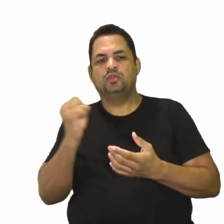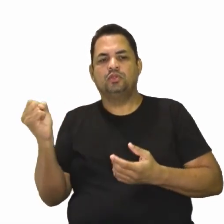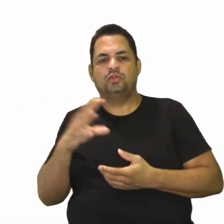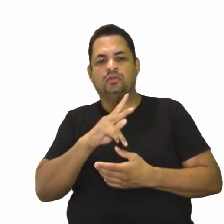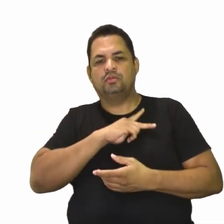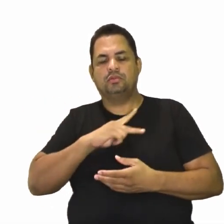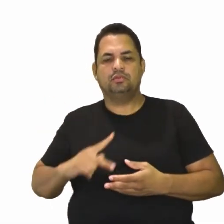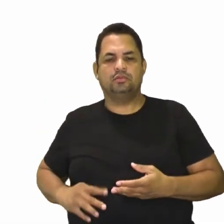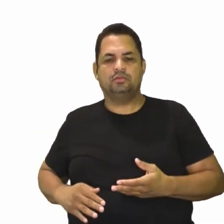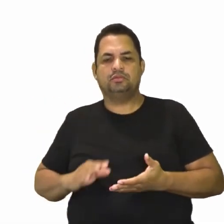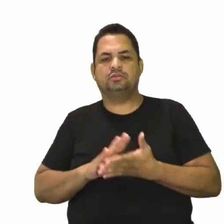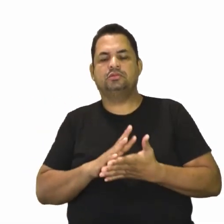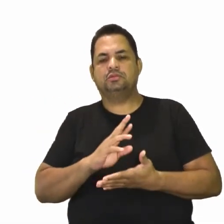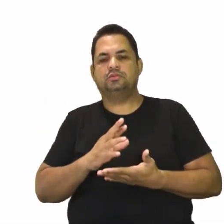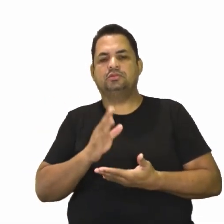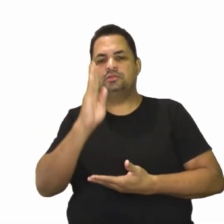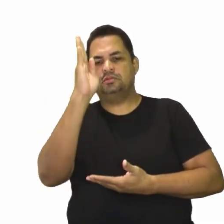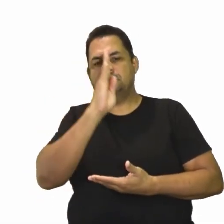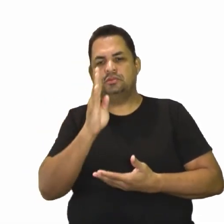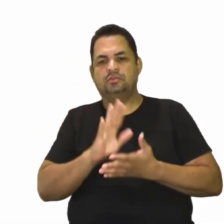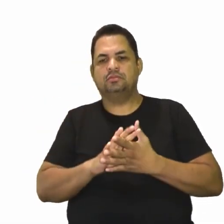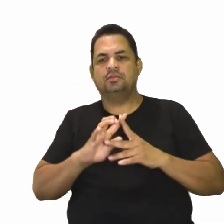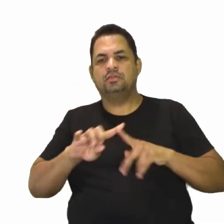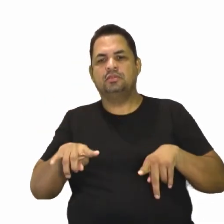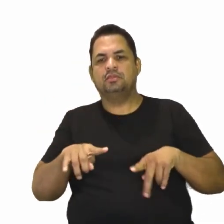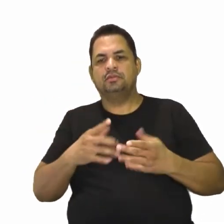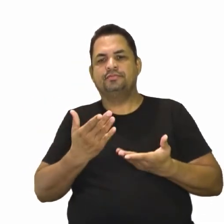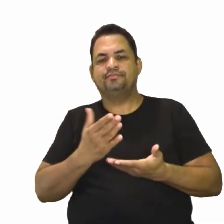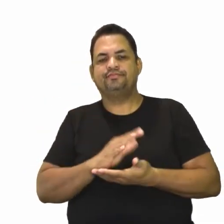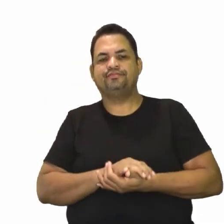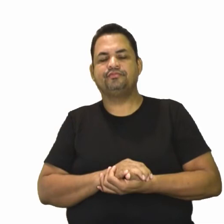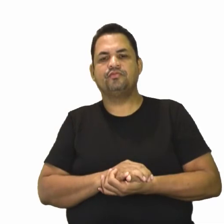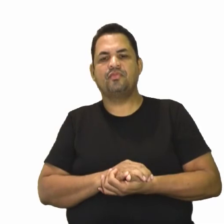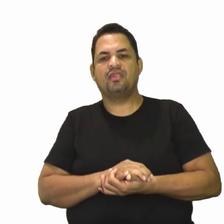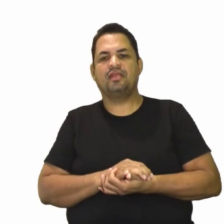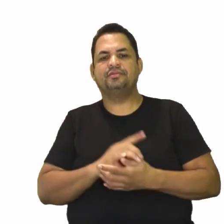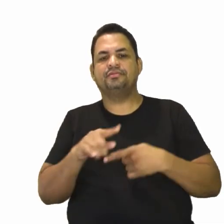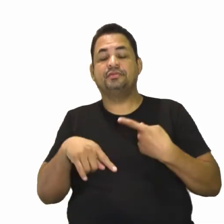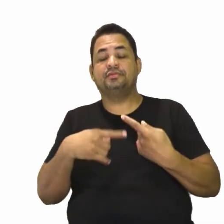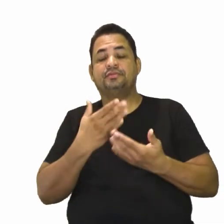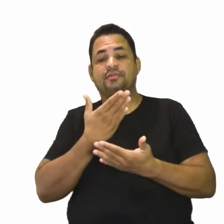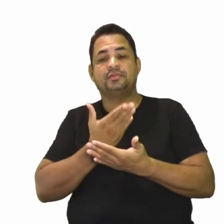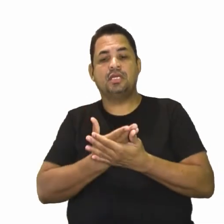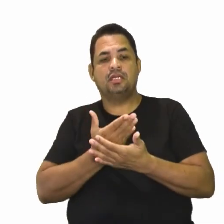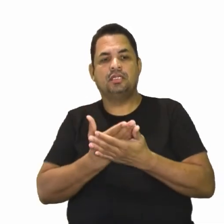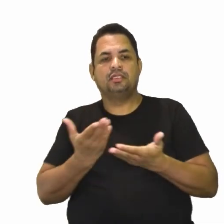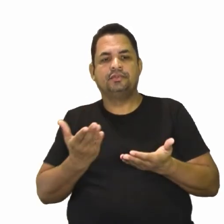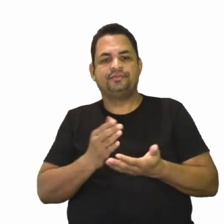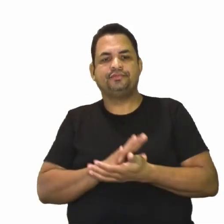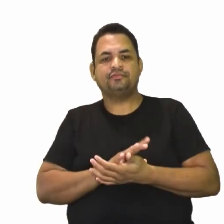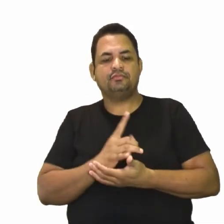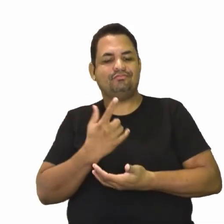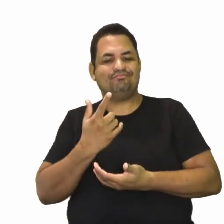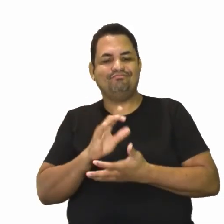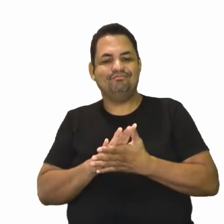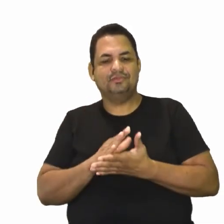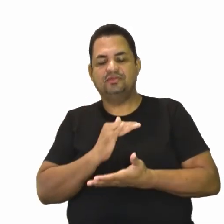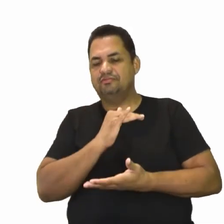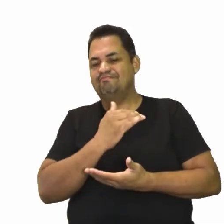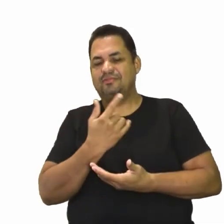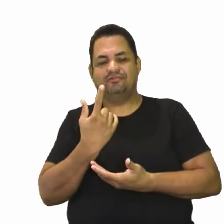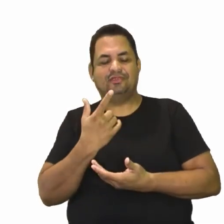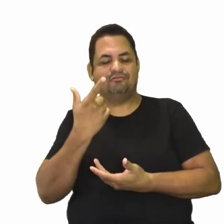novo presidente da República. Infelizmente, Tancredo Neves, nós vamos ver na próxima aula que Tancredo Neves não vai